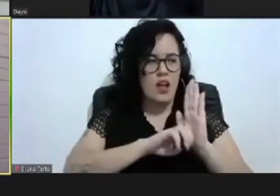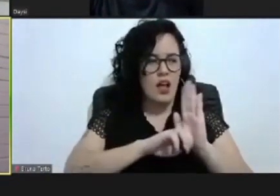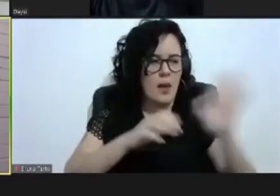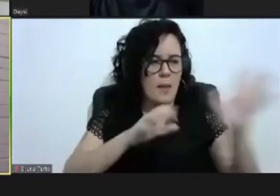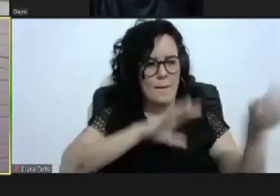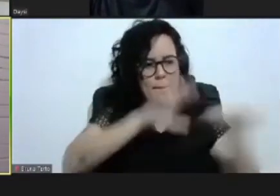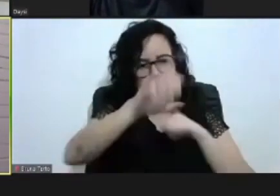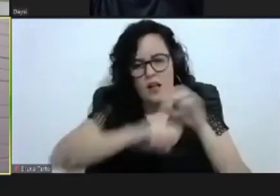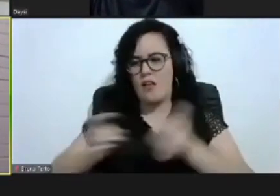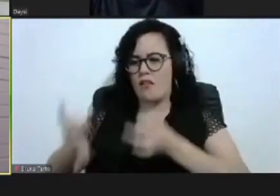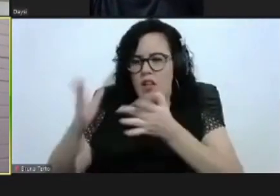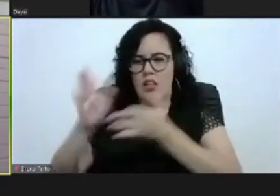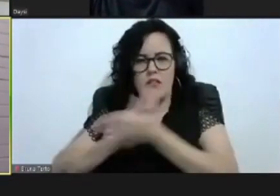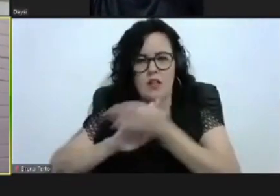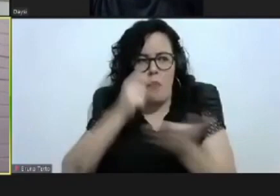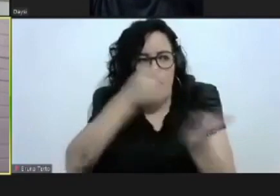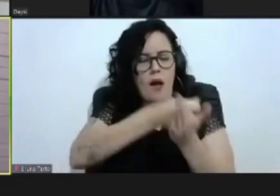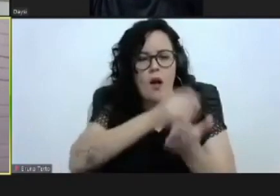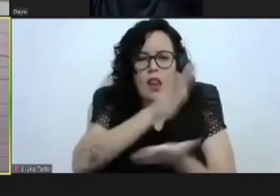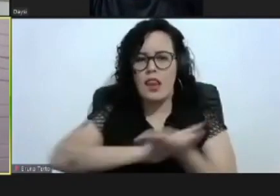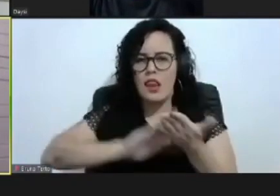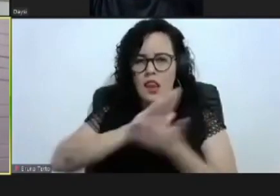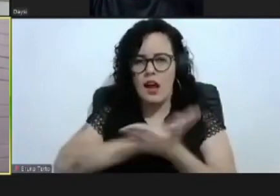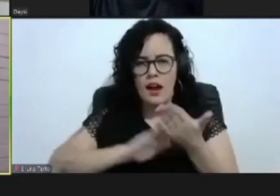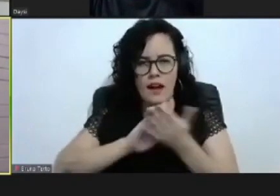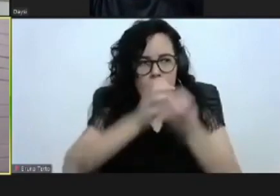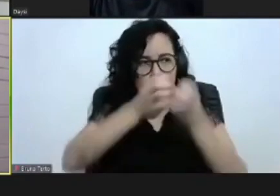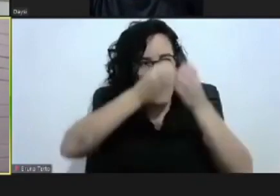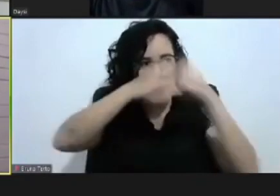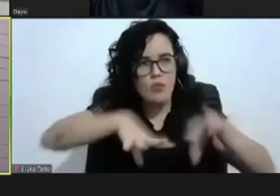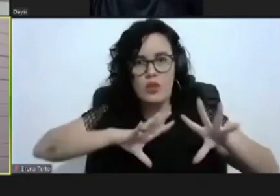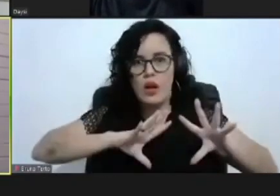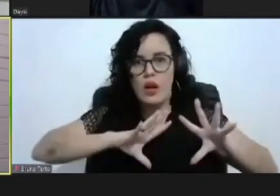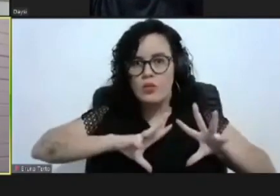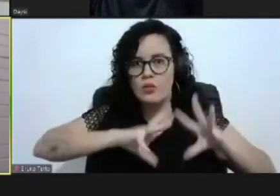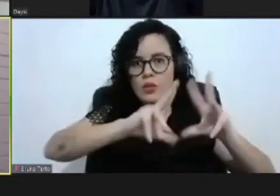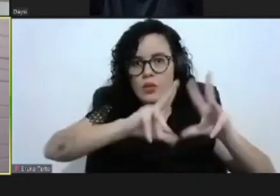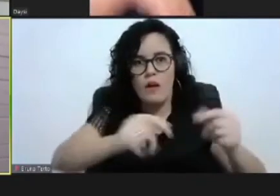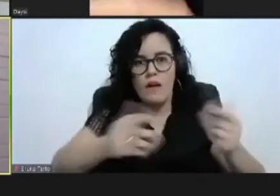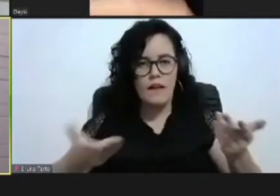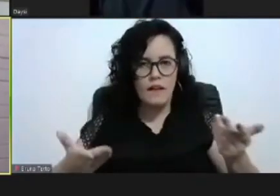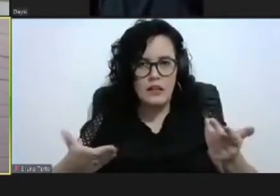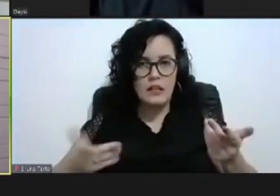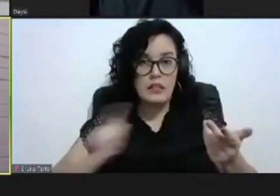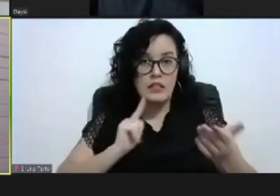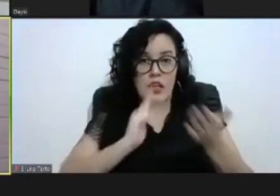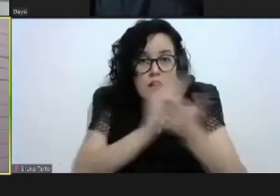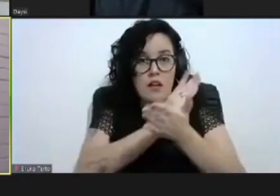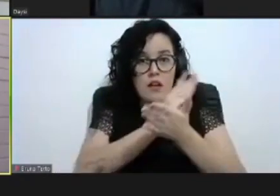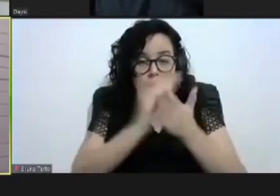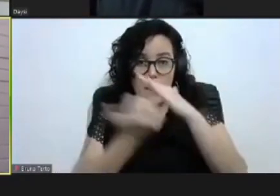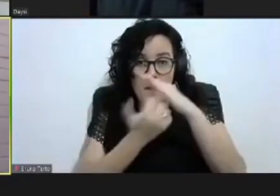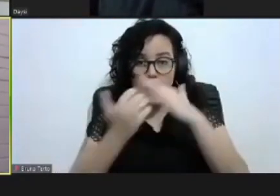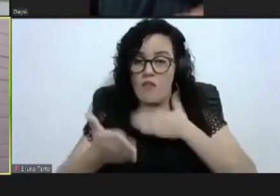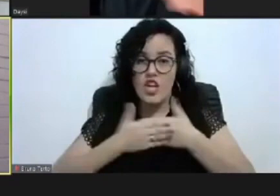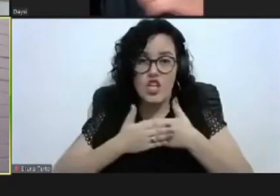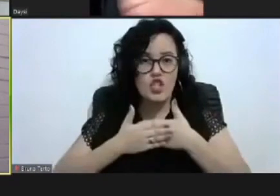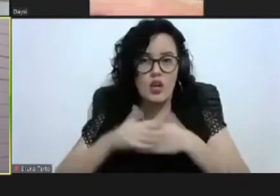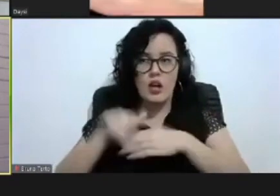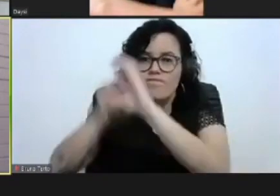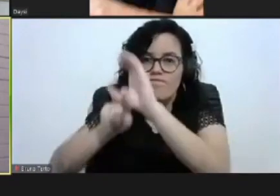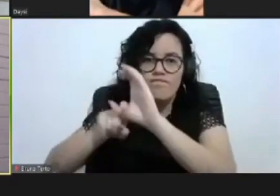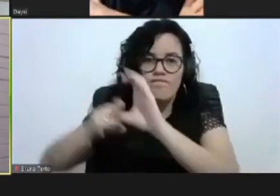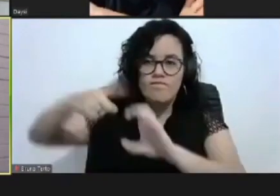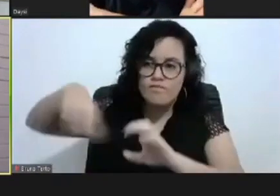estoque e deram um prejuízo muito grande, quer dizer, editoras fecharam por conta disso, editoras que dependiam muito